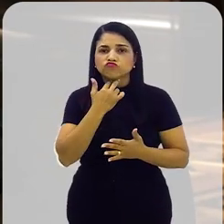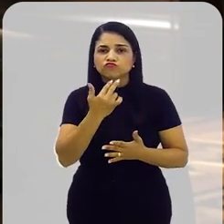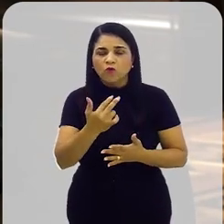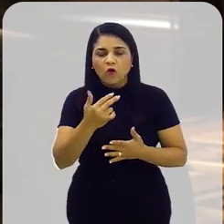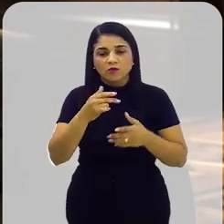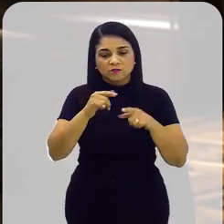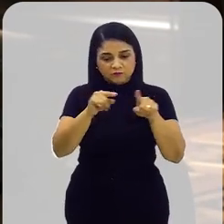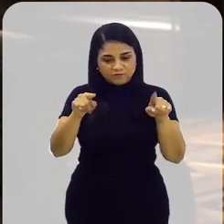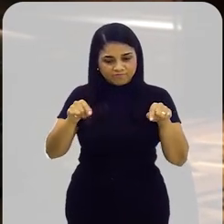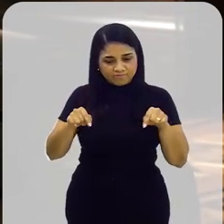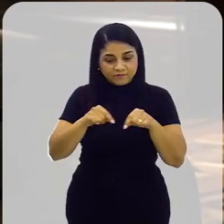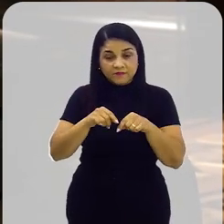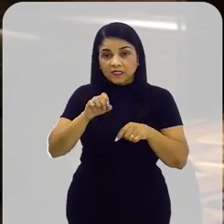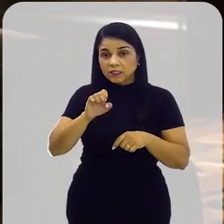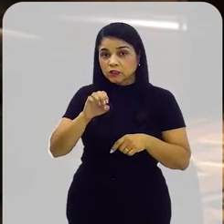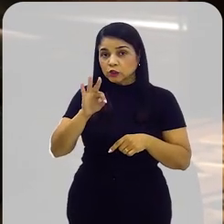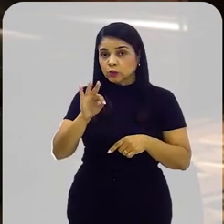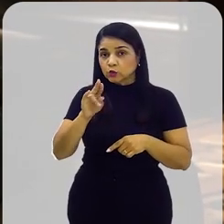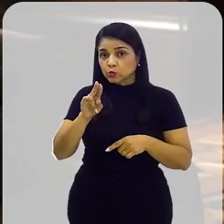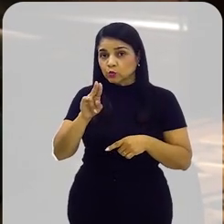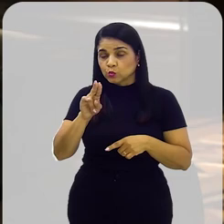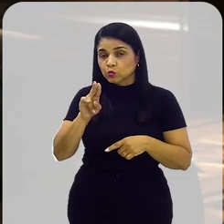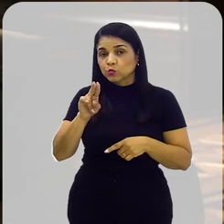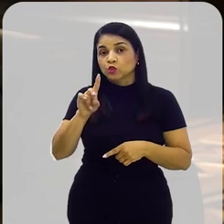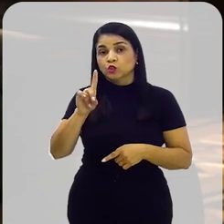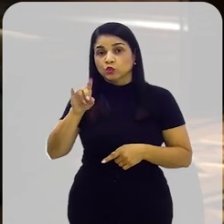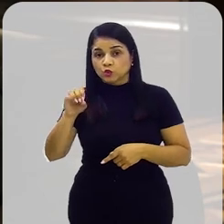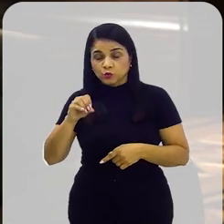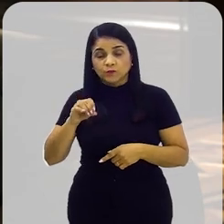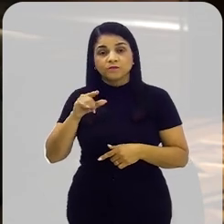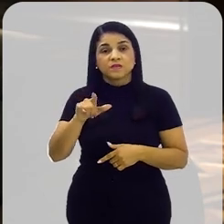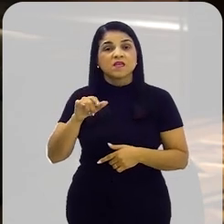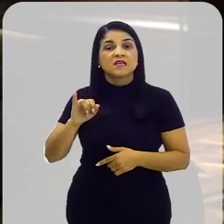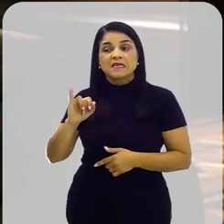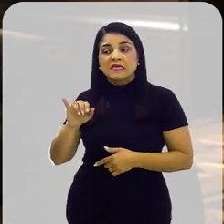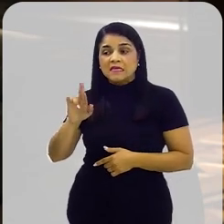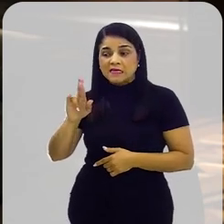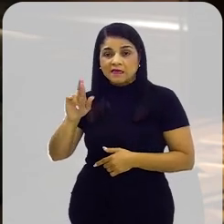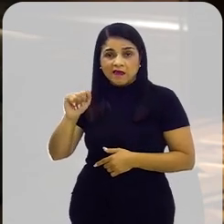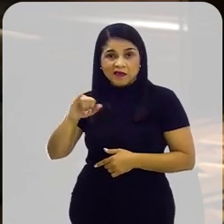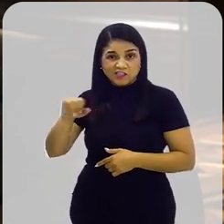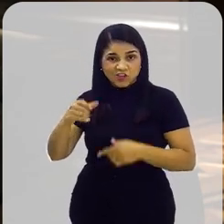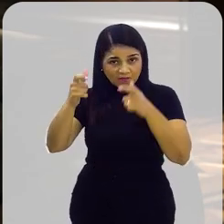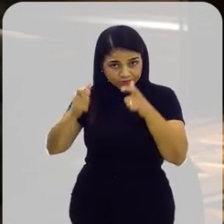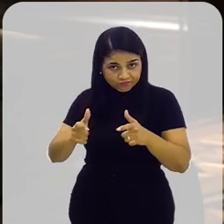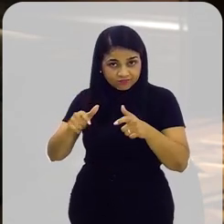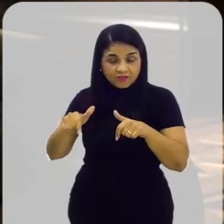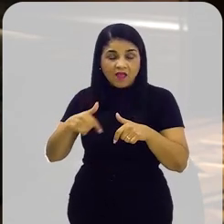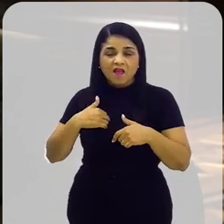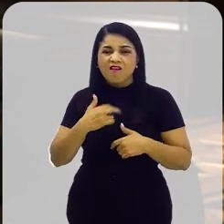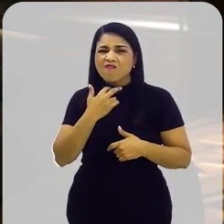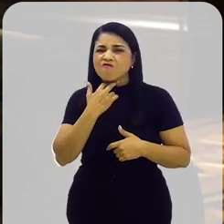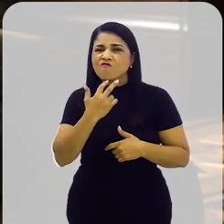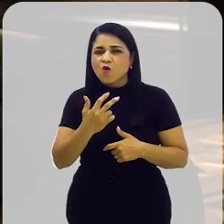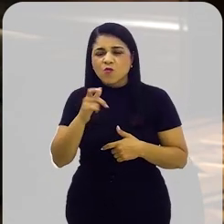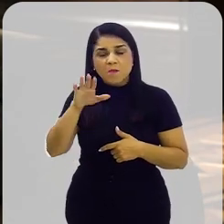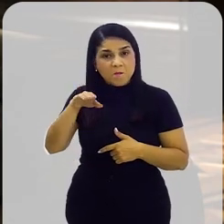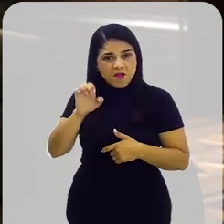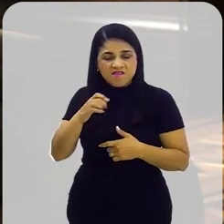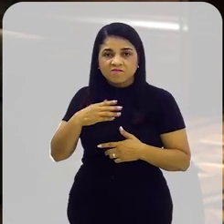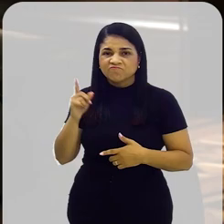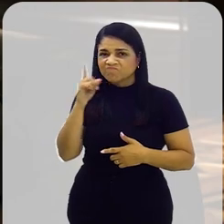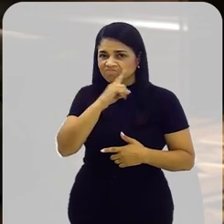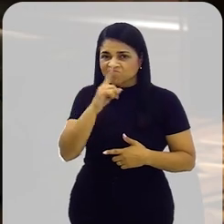Isso mãe marcou Irajá, lá em Irajá, lá no galpão. Uhum. E a voz dela falhou. Não sei se ela ficou nervosa, alguma